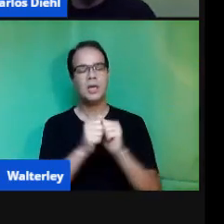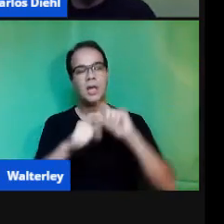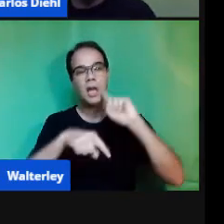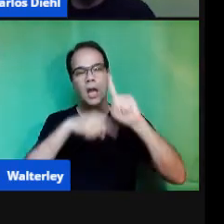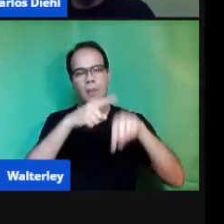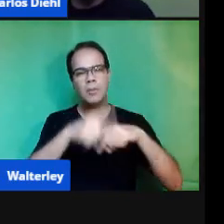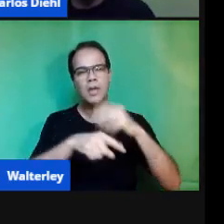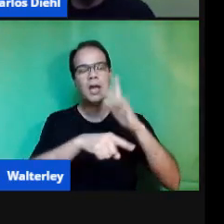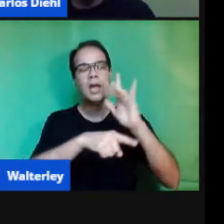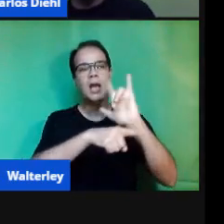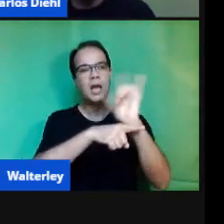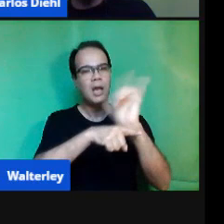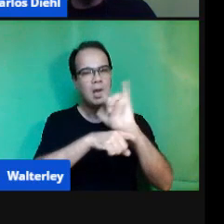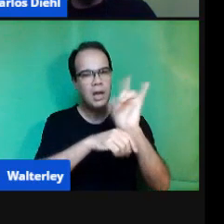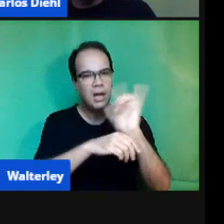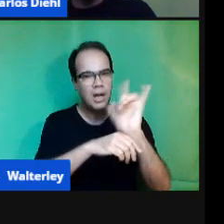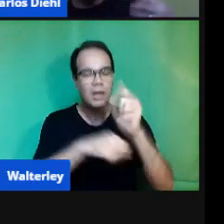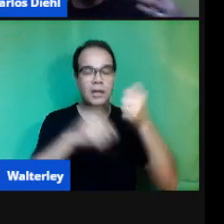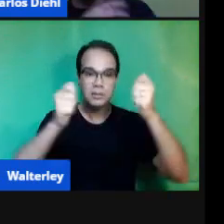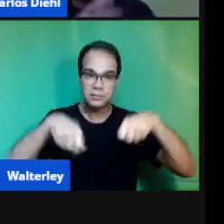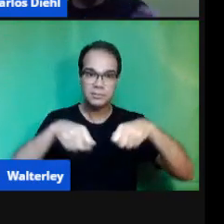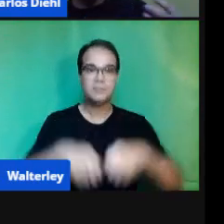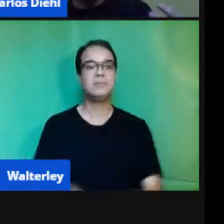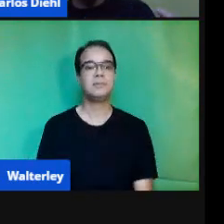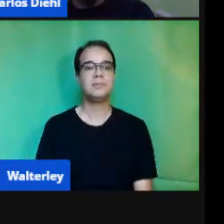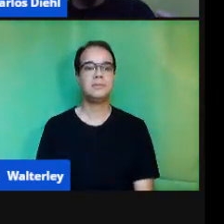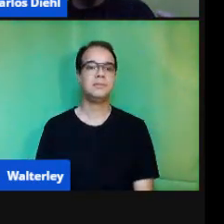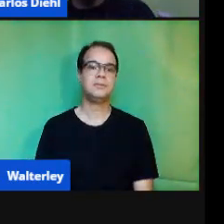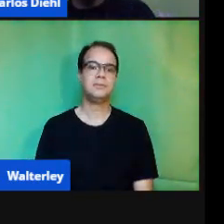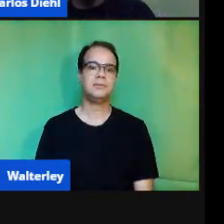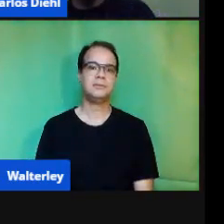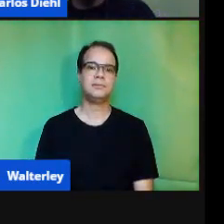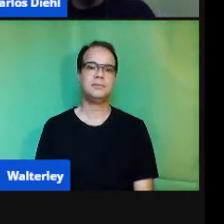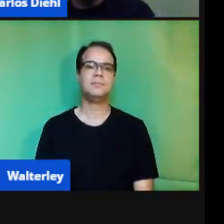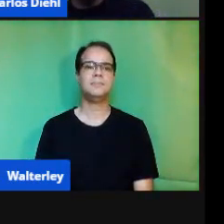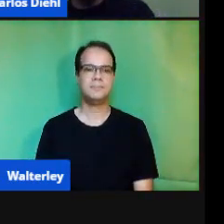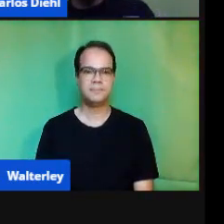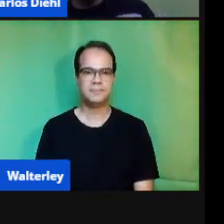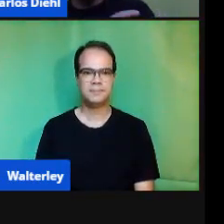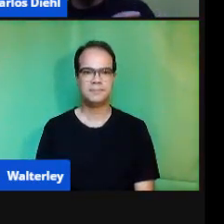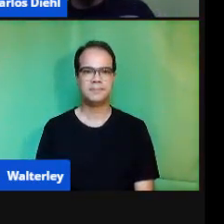de uma forma mais isenta, mas procurando chegar ao limite,